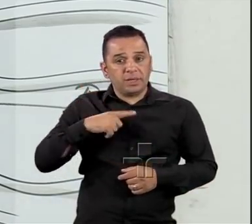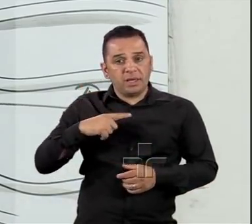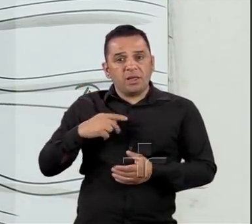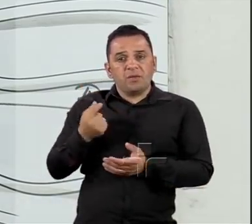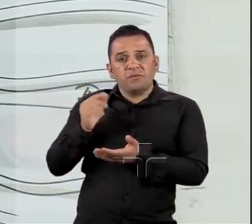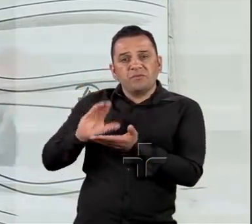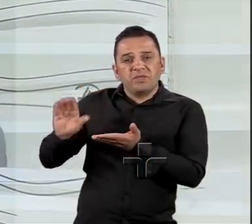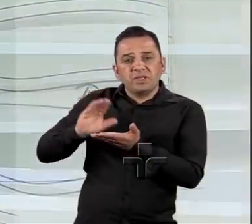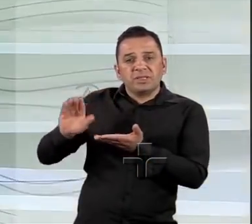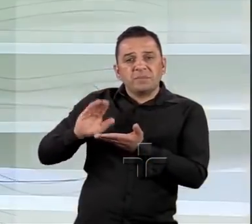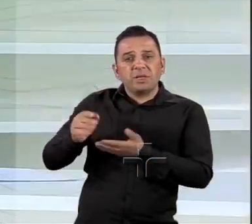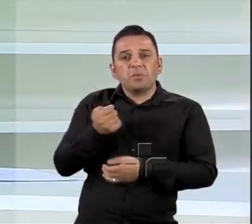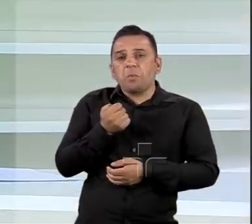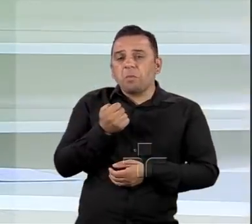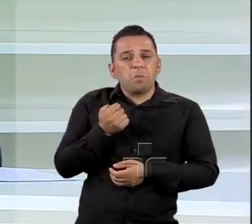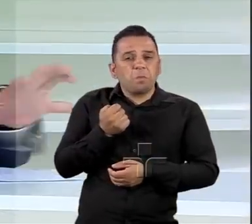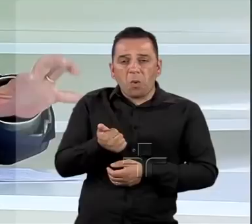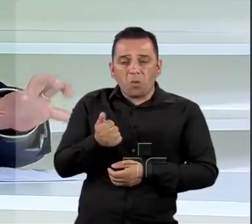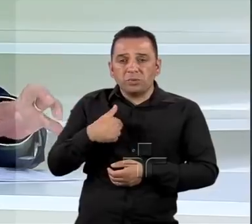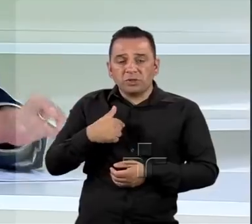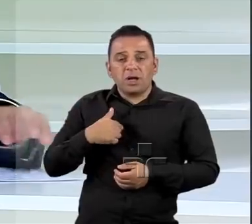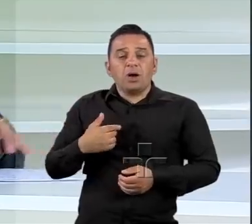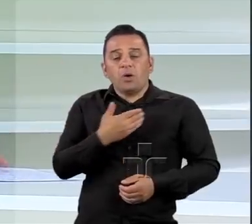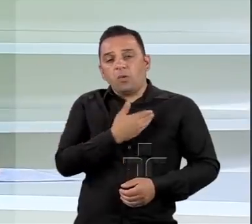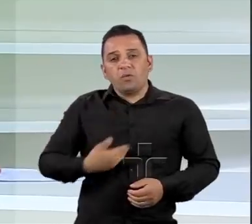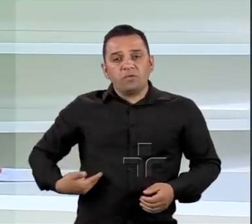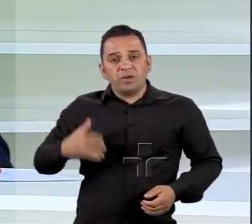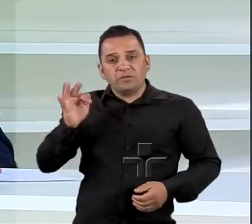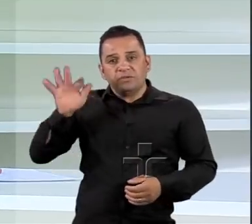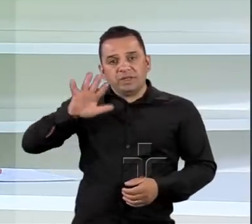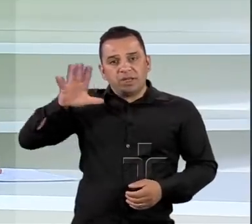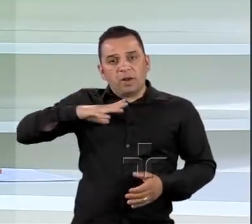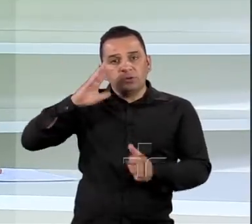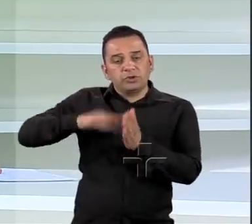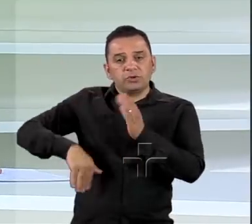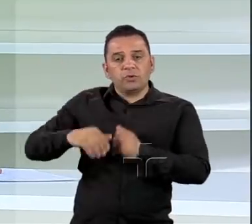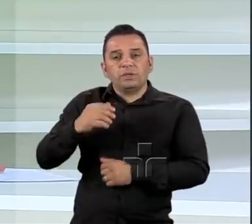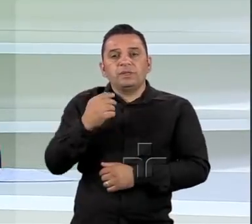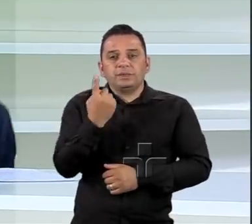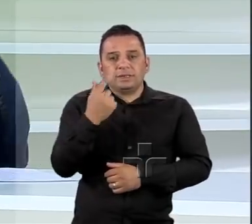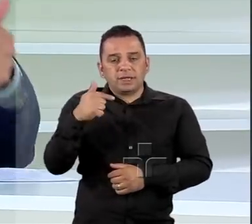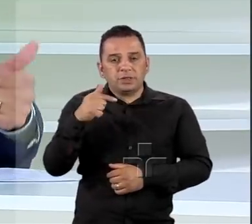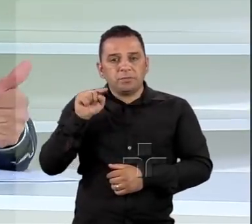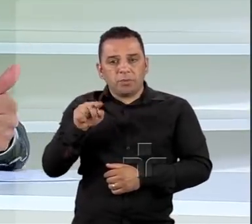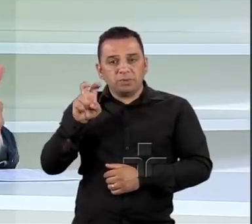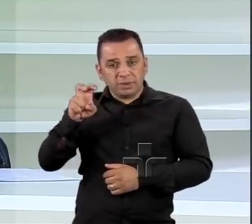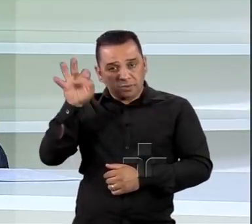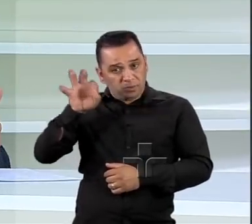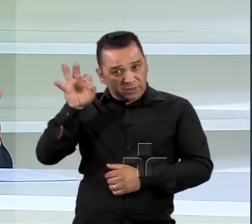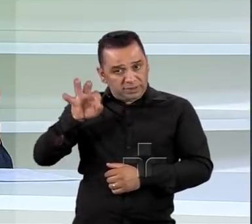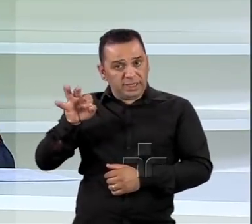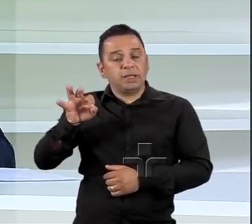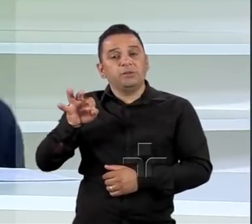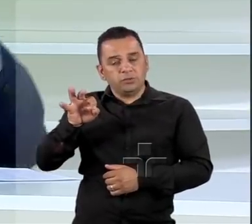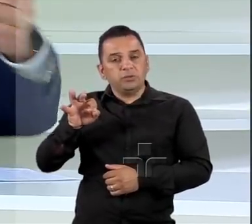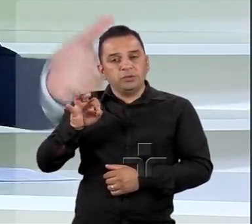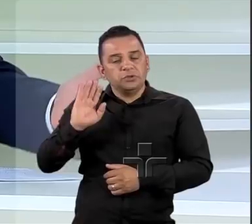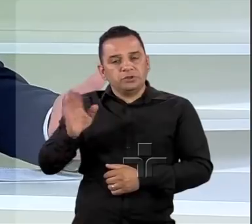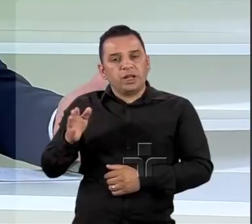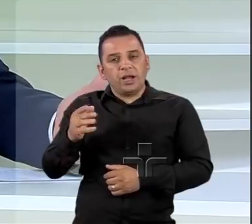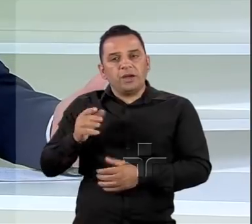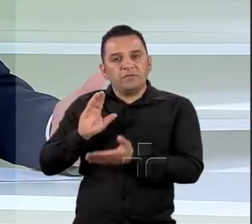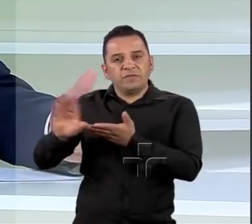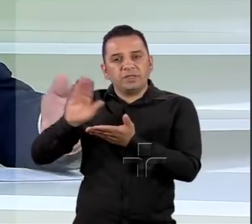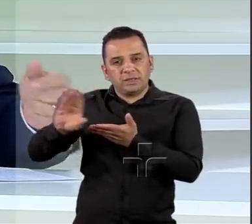federal, de 2002 a 2016, retirou 17,5% do financiamento. Segundo é qualidade de gestão. Aí nós vamos